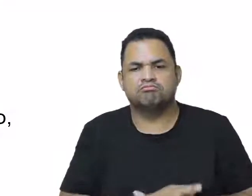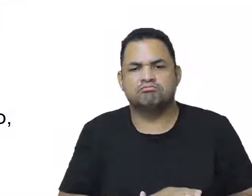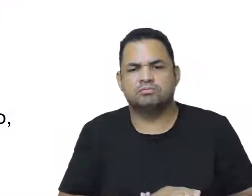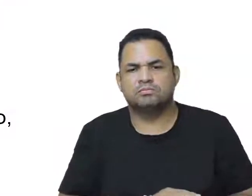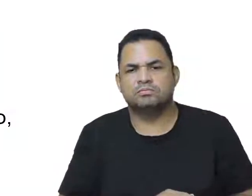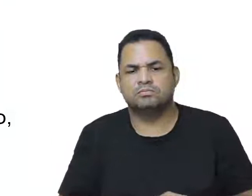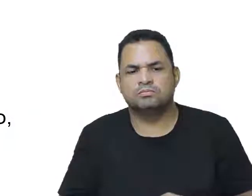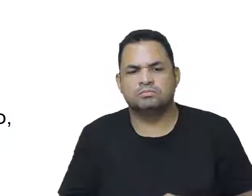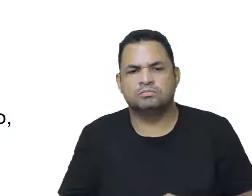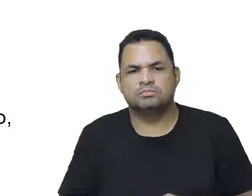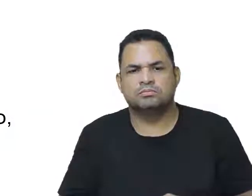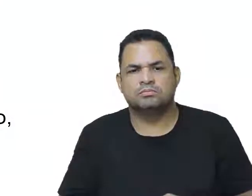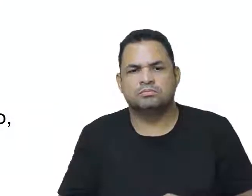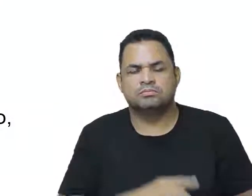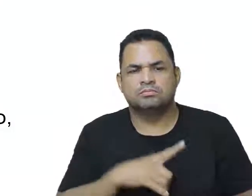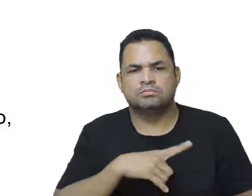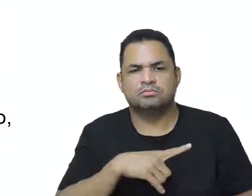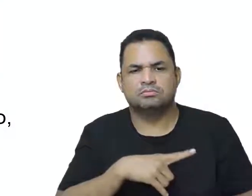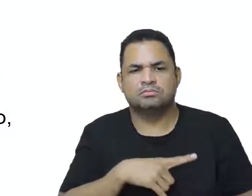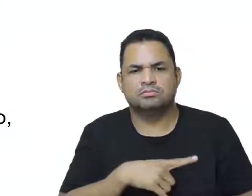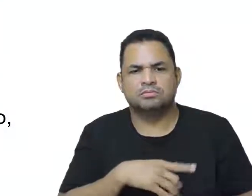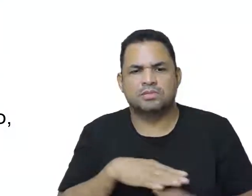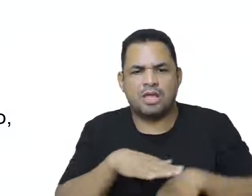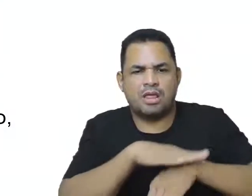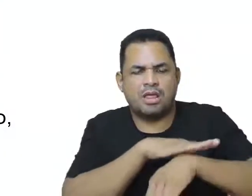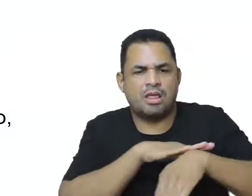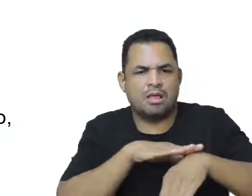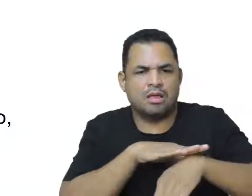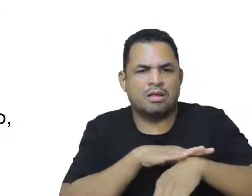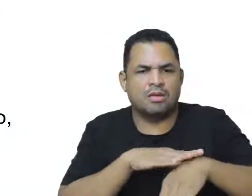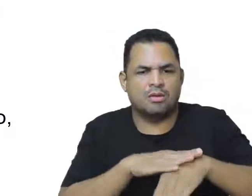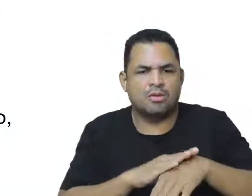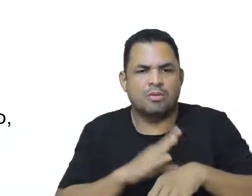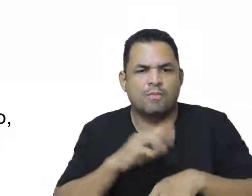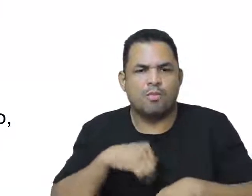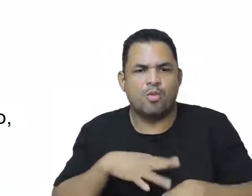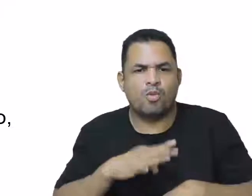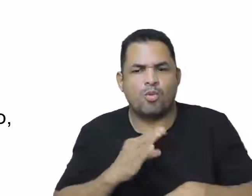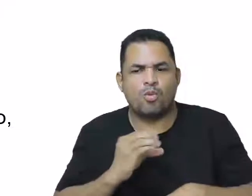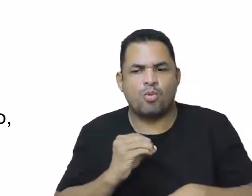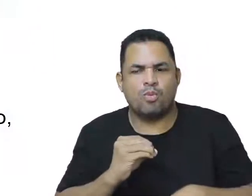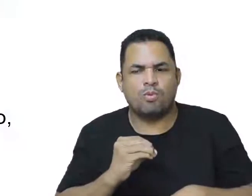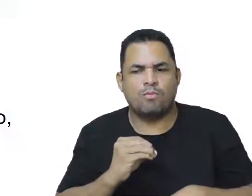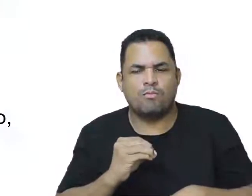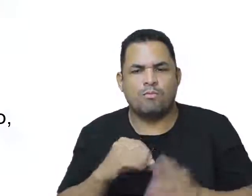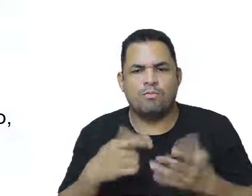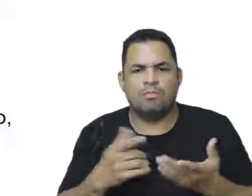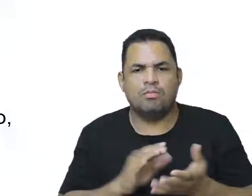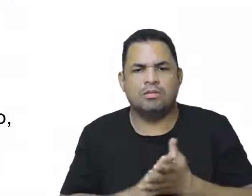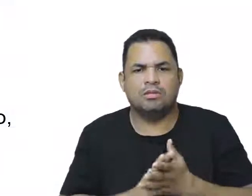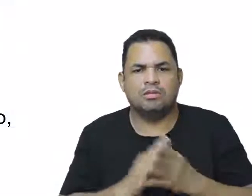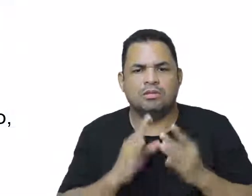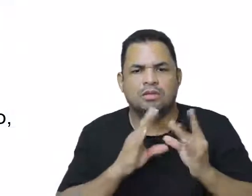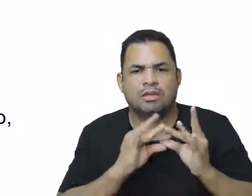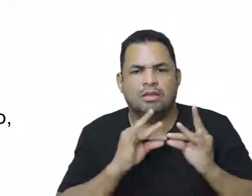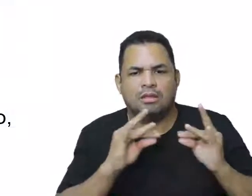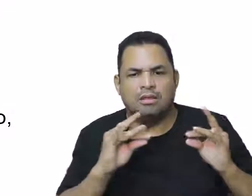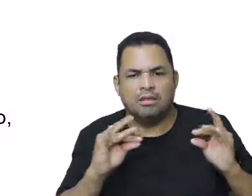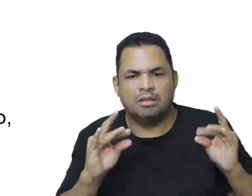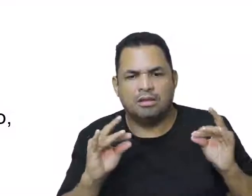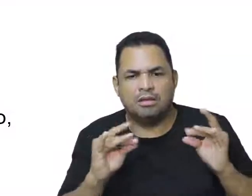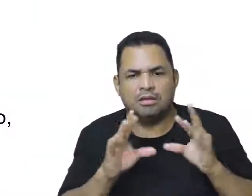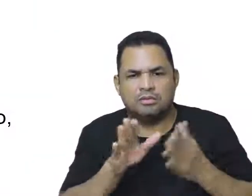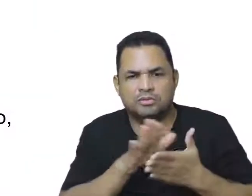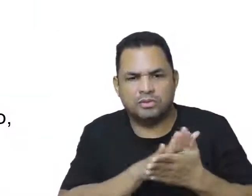tipos de epitélio que tem aí na sua superfície o que a gente chama de muco, né? O que são mucos? São secreções,